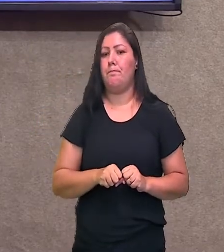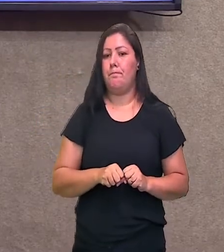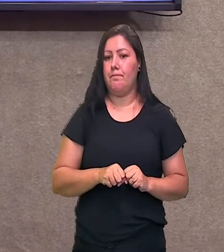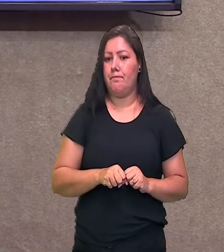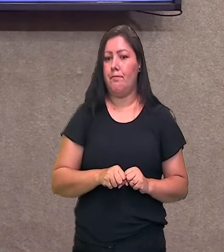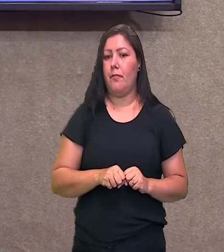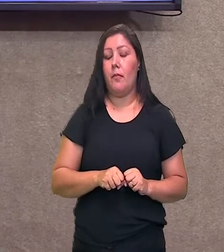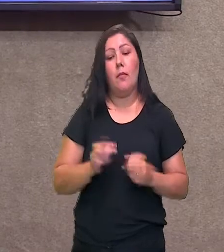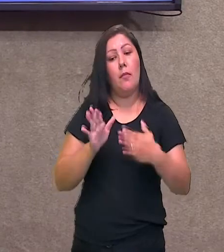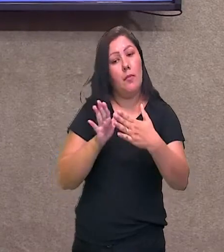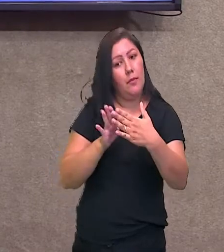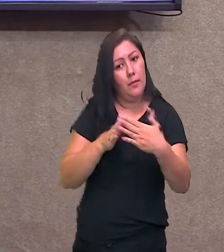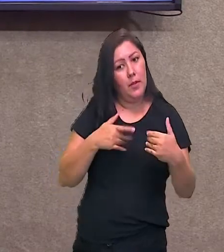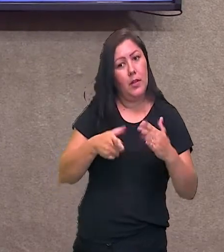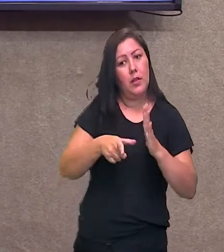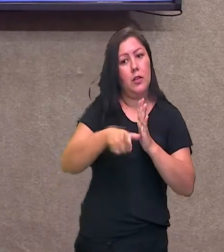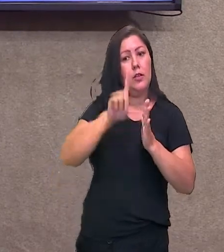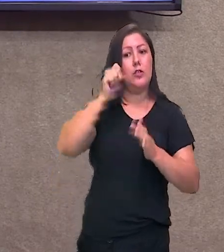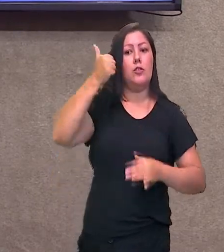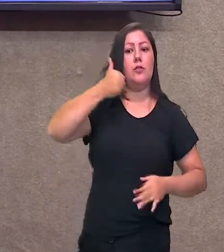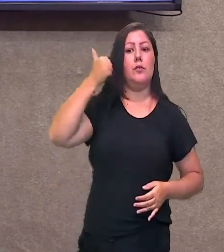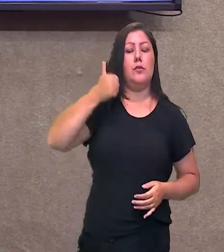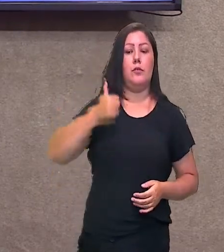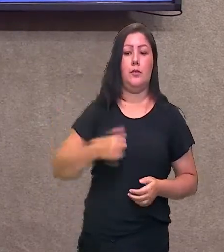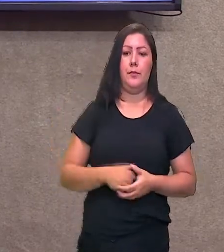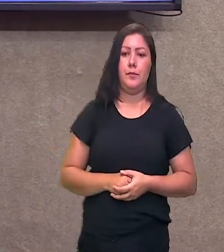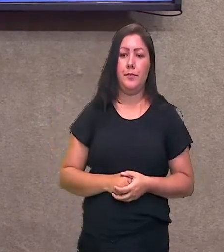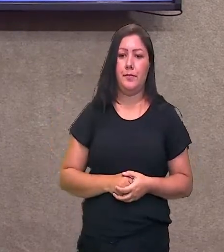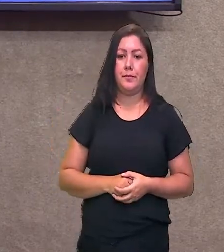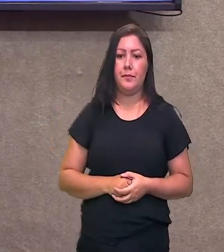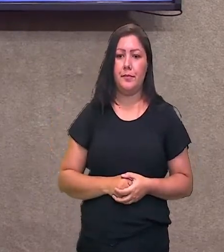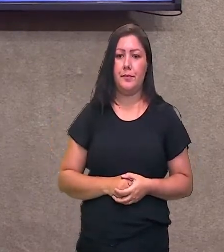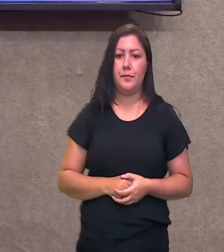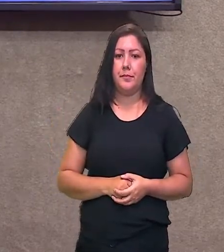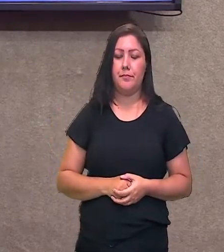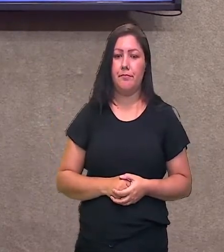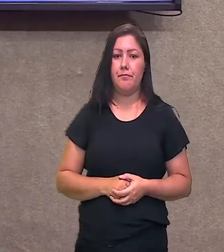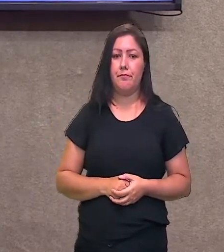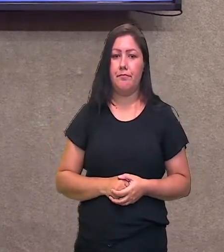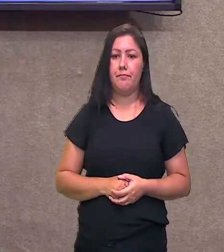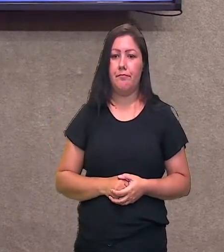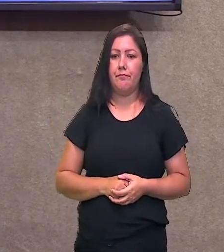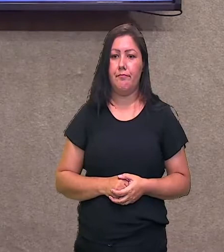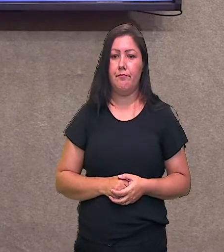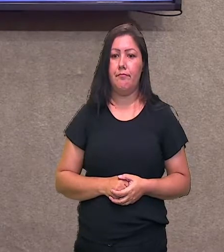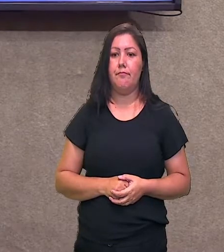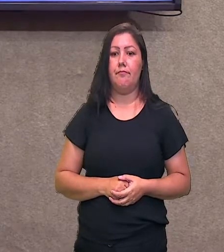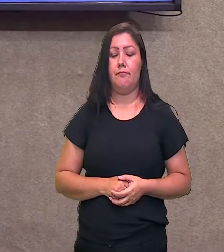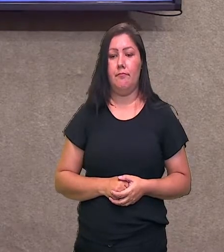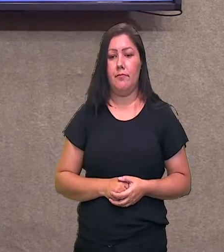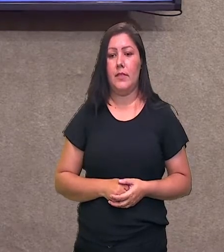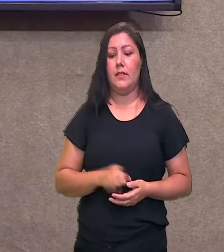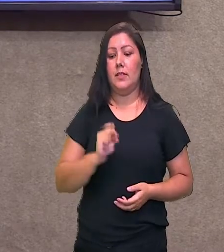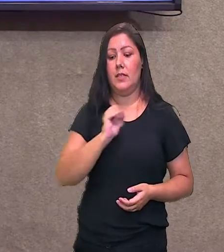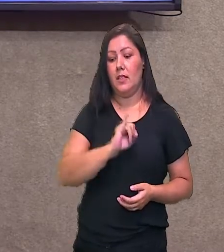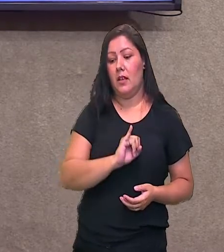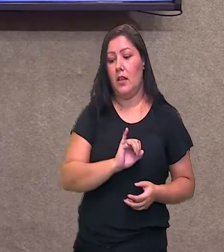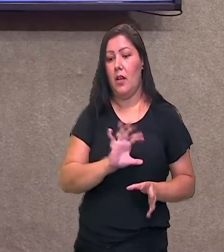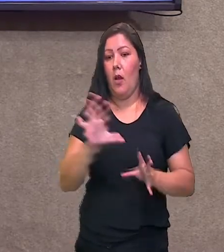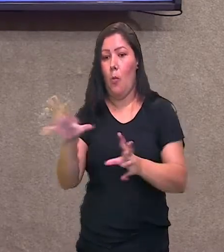tem que me pedir. Porque se não pedir, está cometendo um roubo.